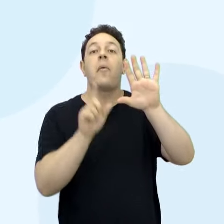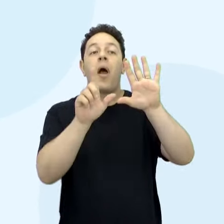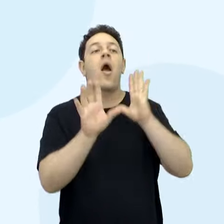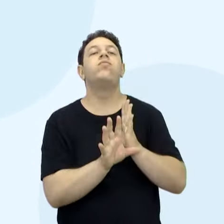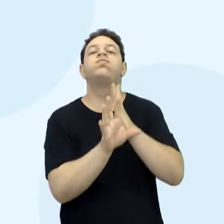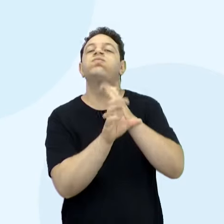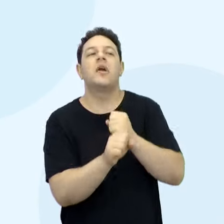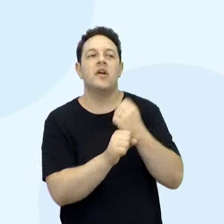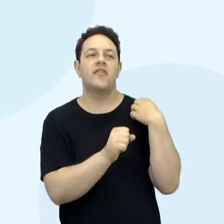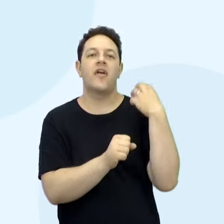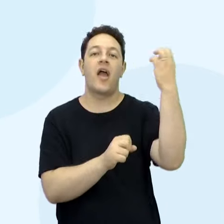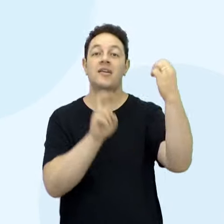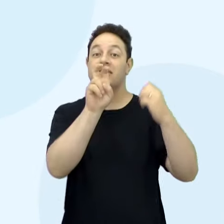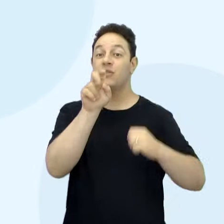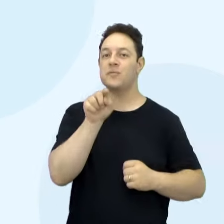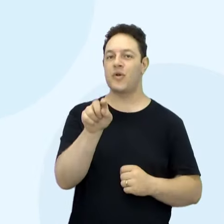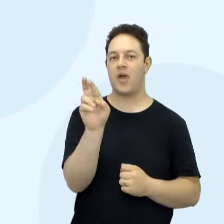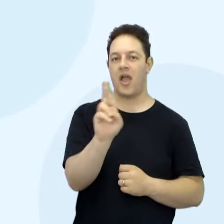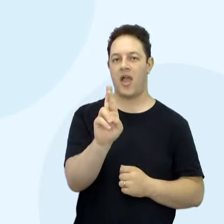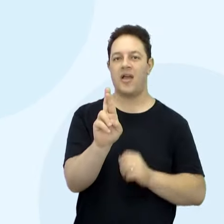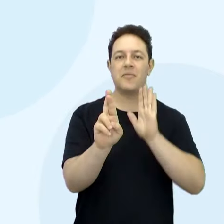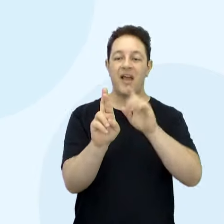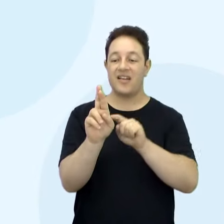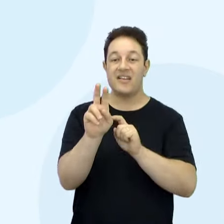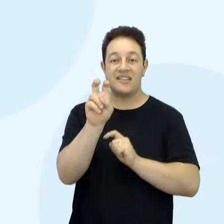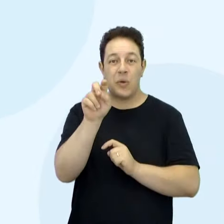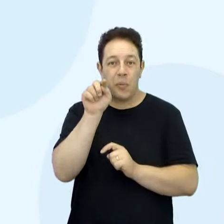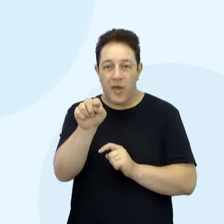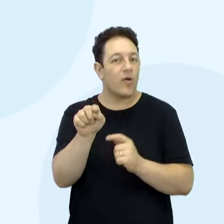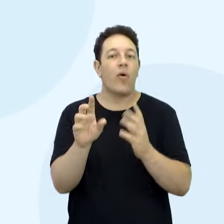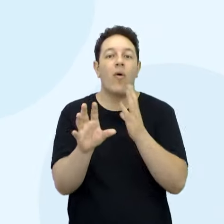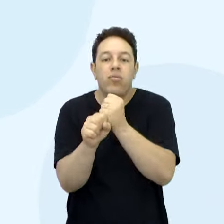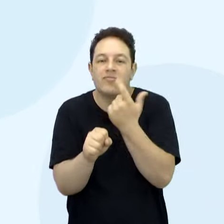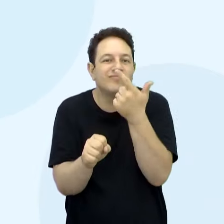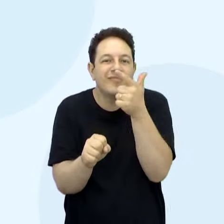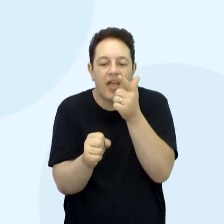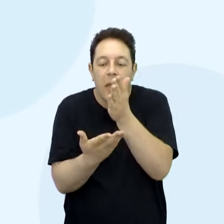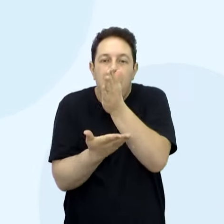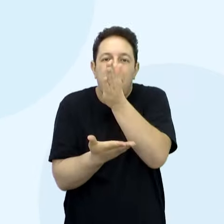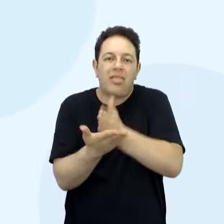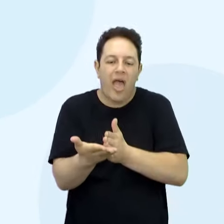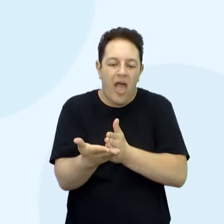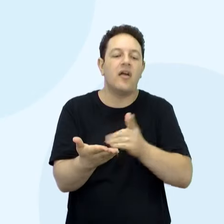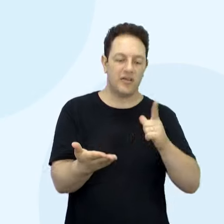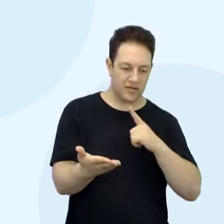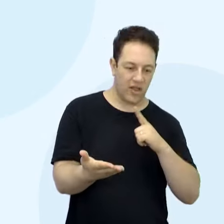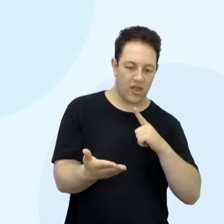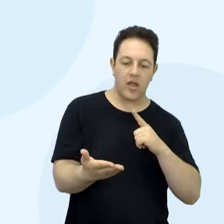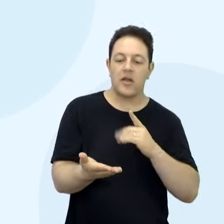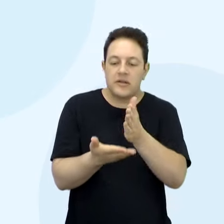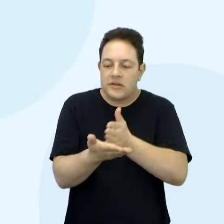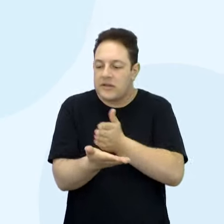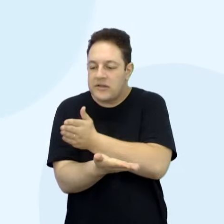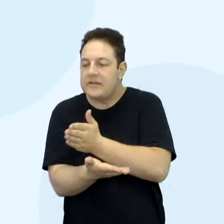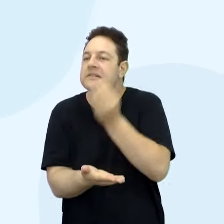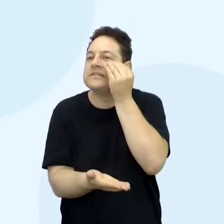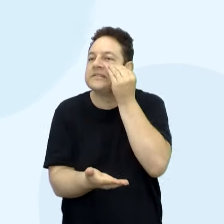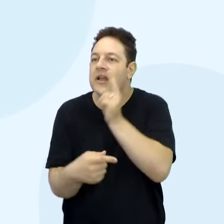total, mas ele só tem a metade do valor e farão um empréstimo para completar o valor